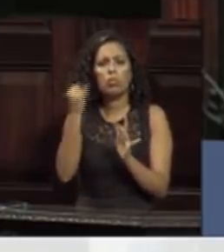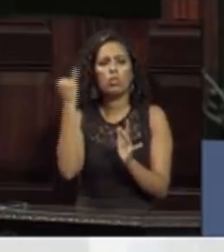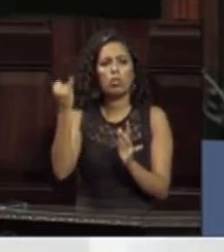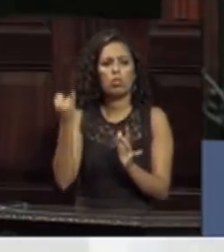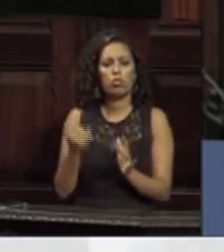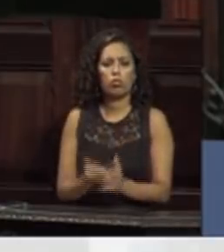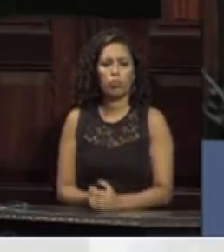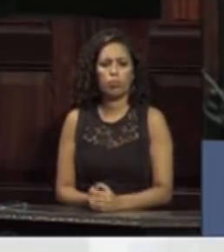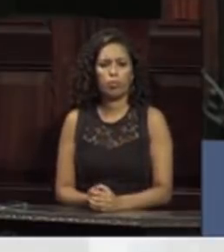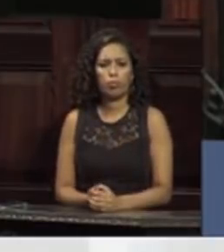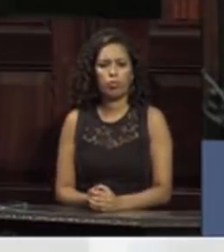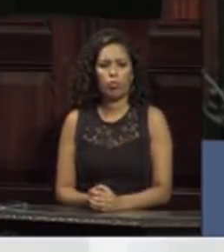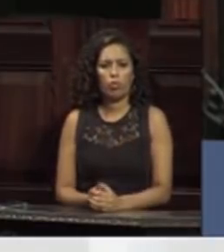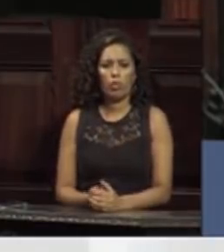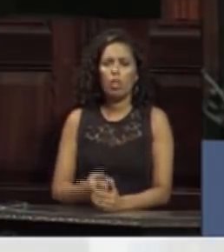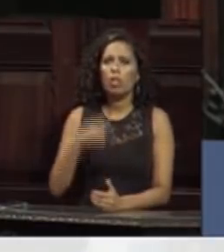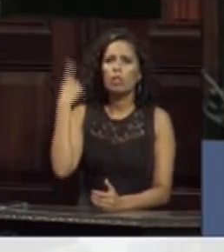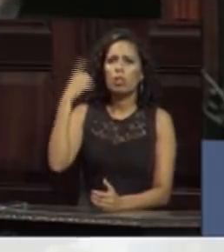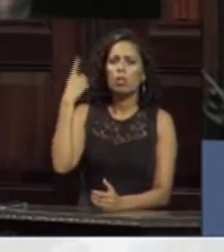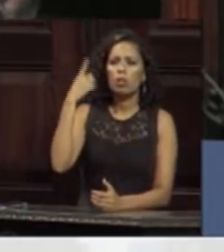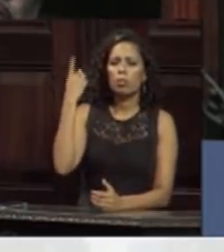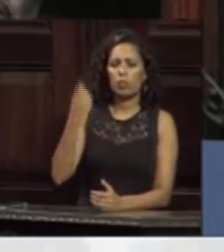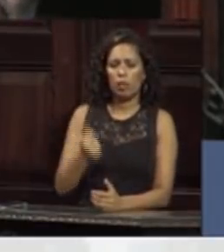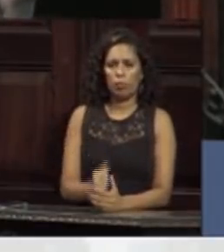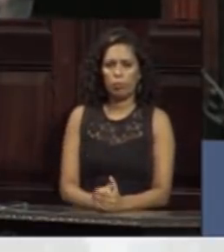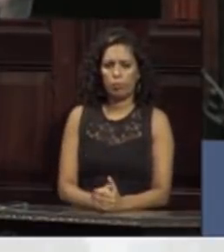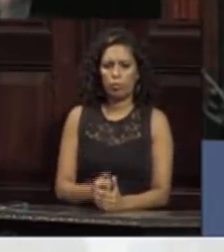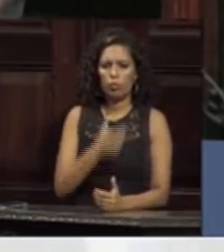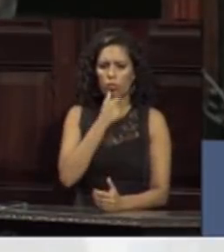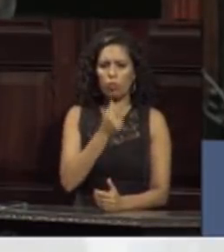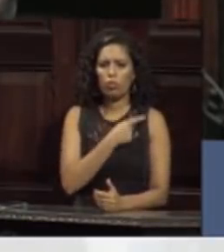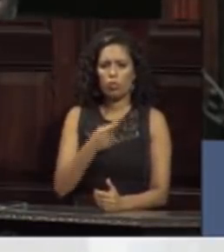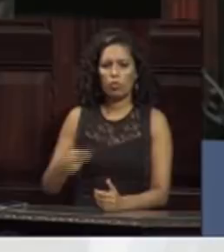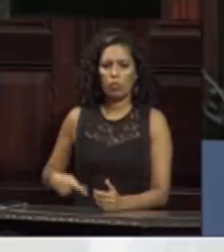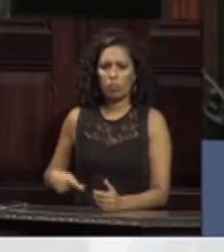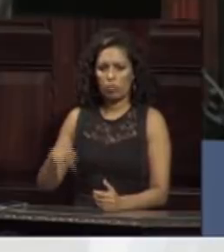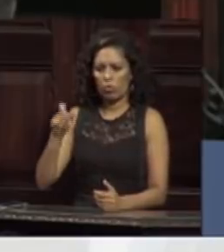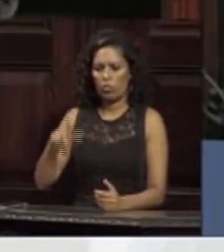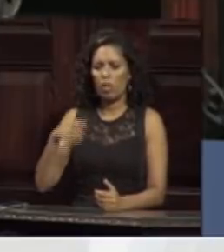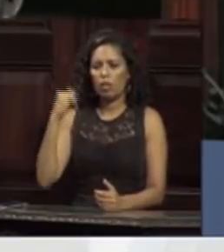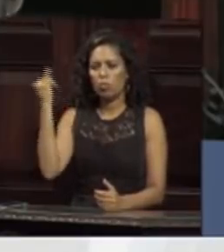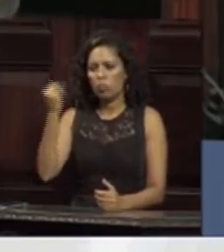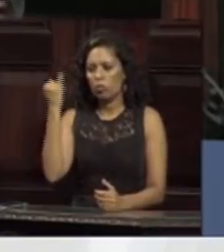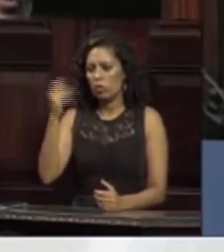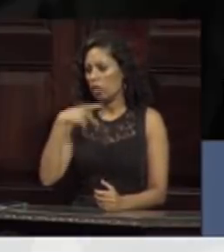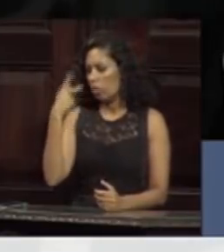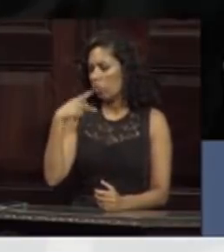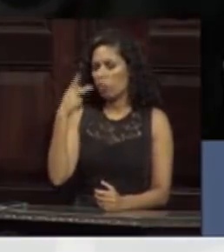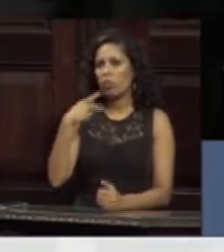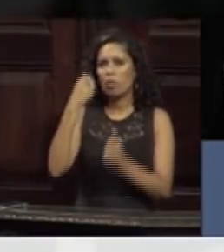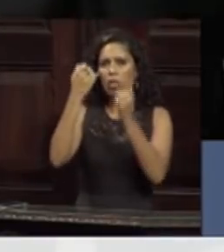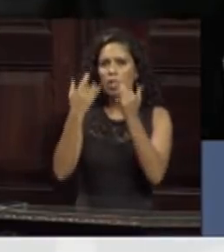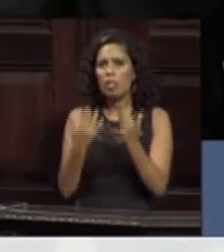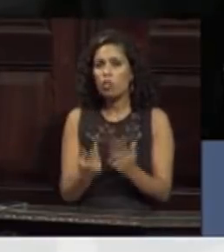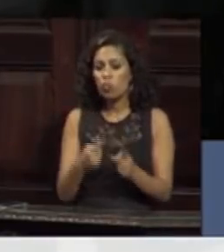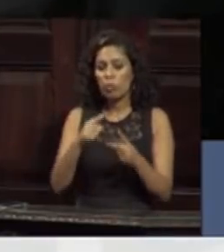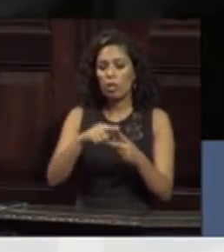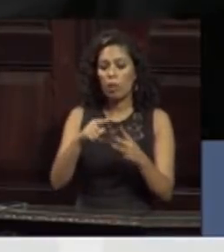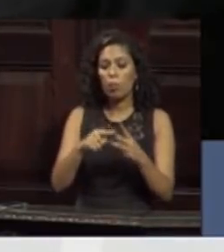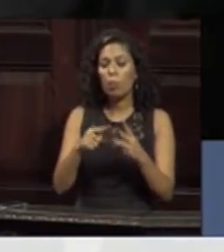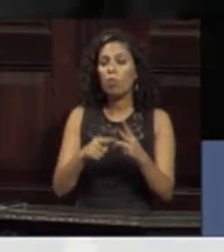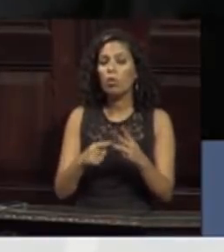Para encaminhar, deputado Flávio Serafim. Senhor presidente, acho que é importante contextualizar esses 3 empréstimos que estão